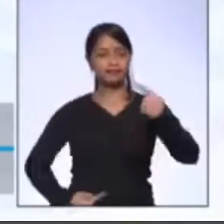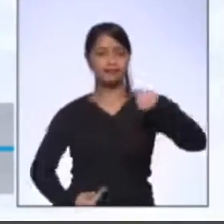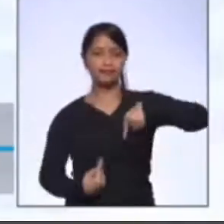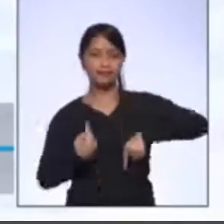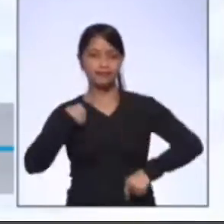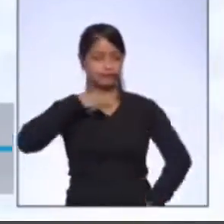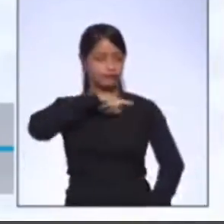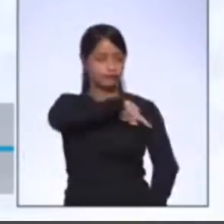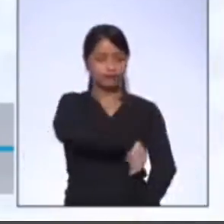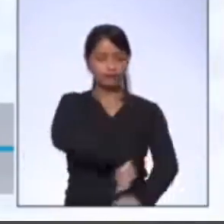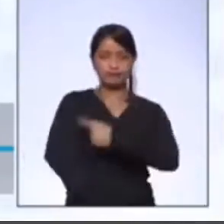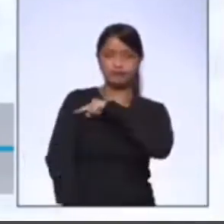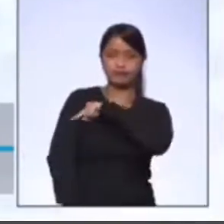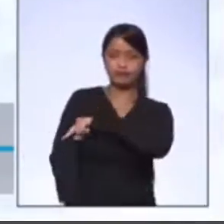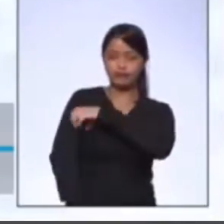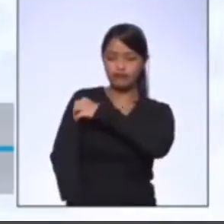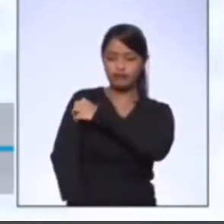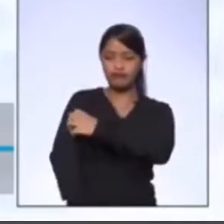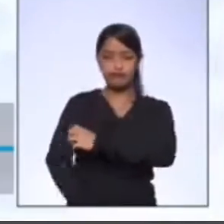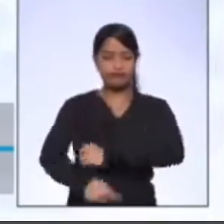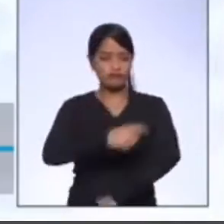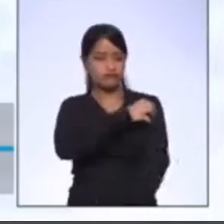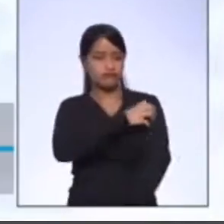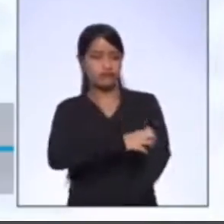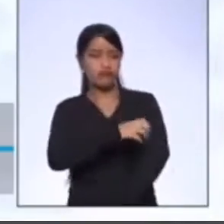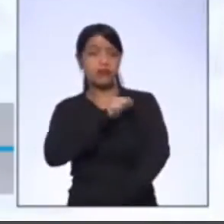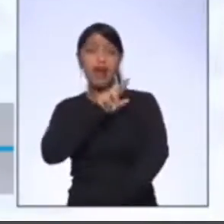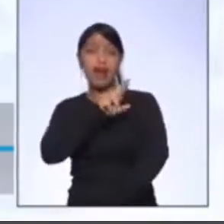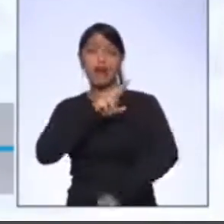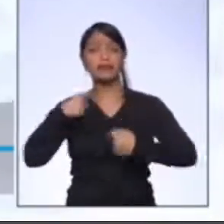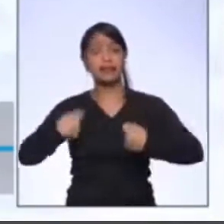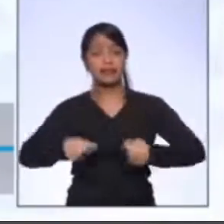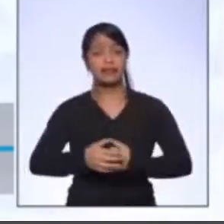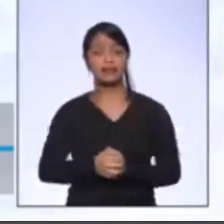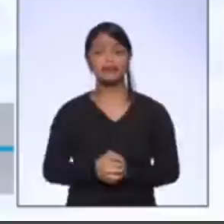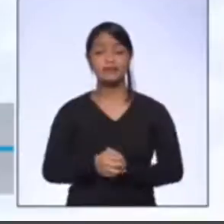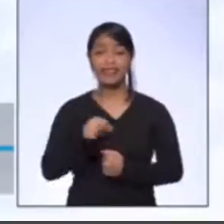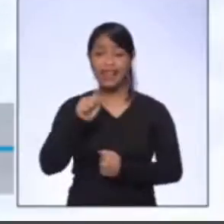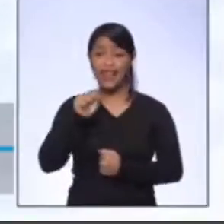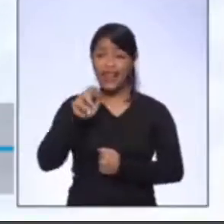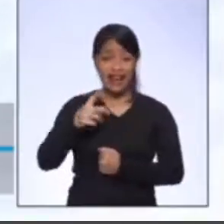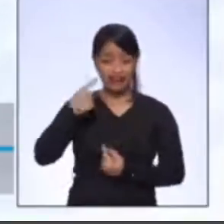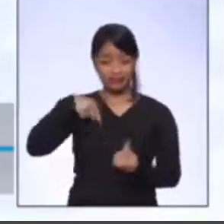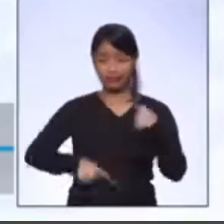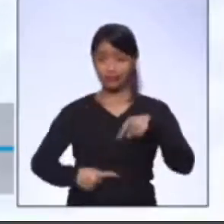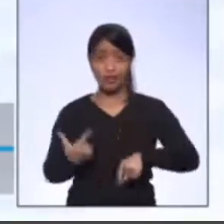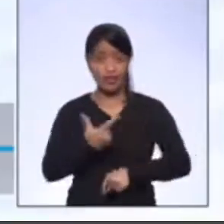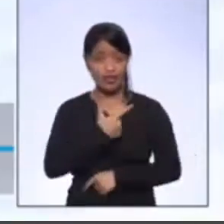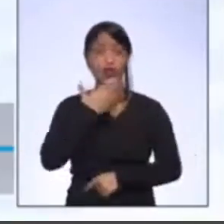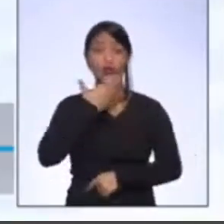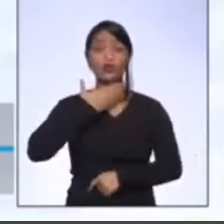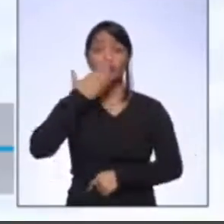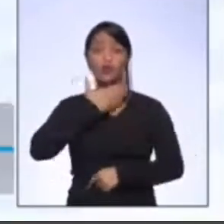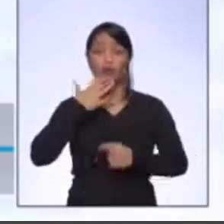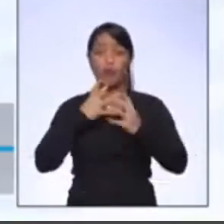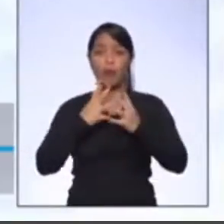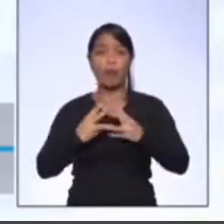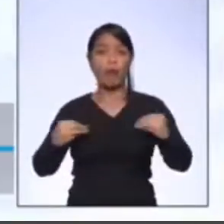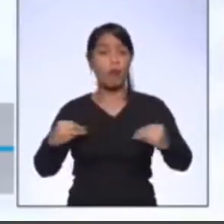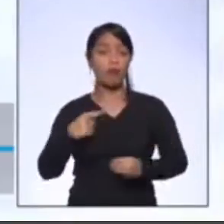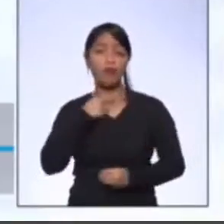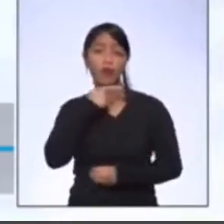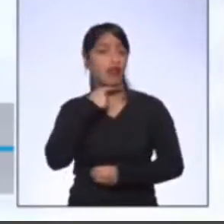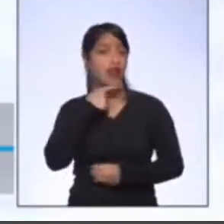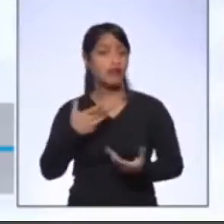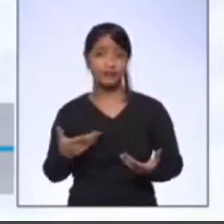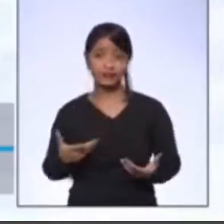né e até porque sem oxigênio e o açúcar na queimado então é com o oxigênio e o açúcar queima tá o oxigênio